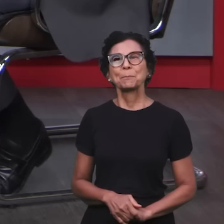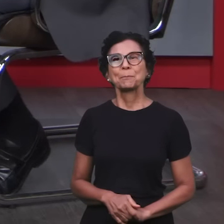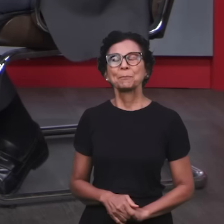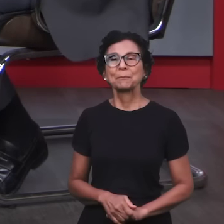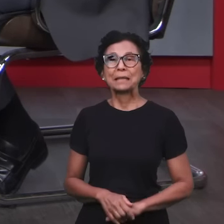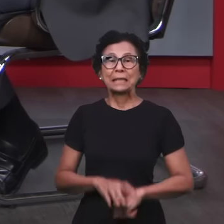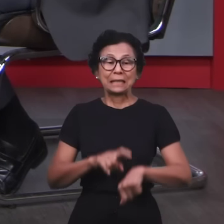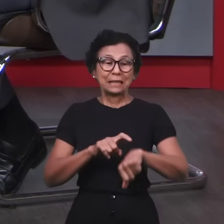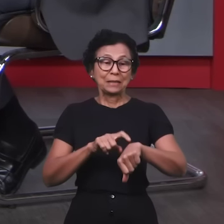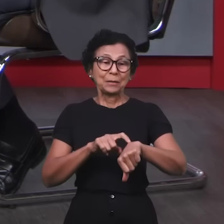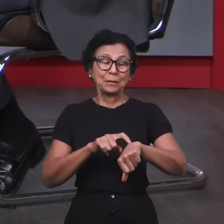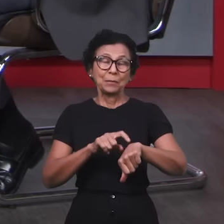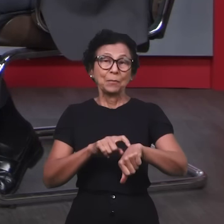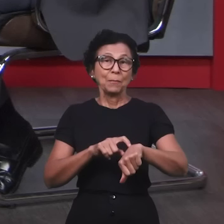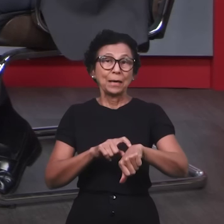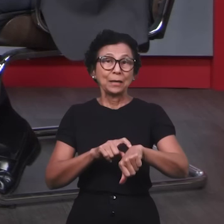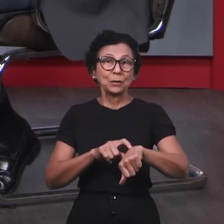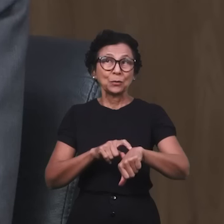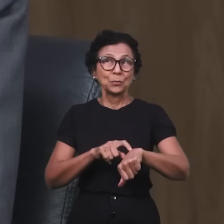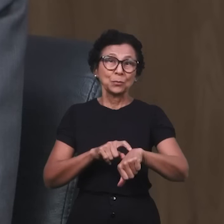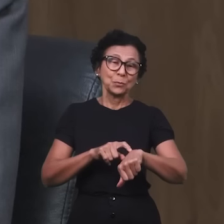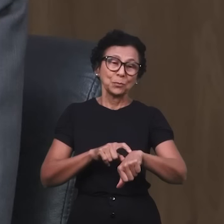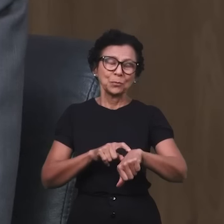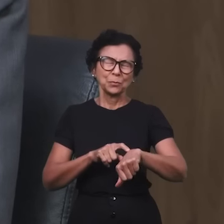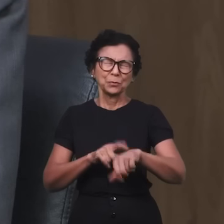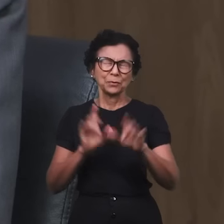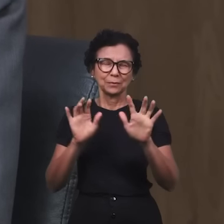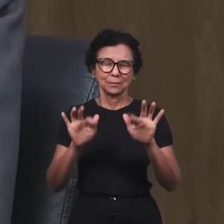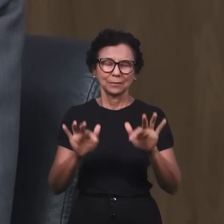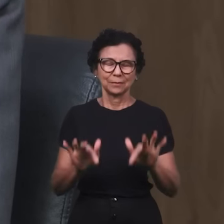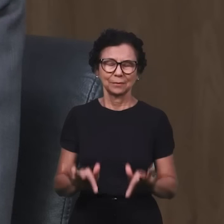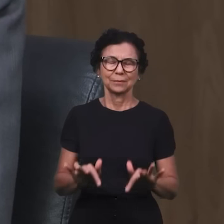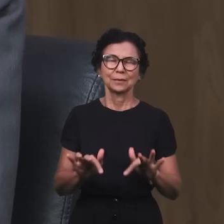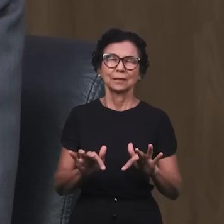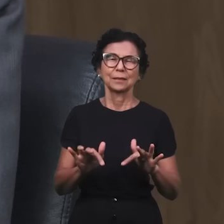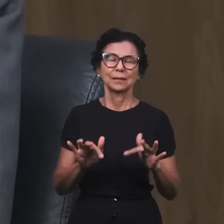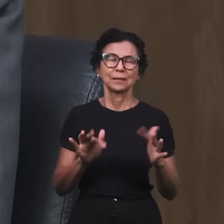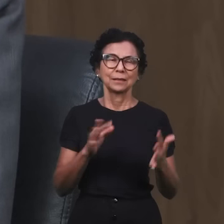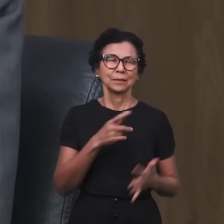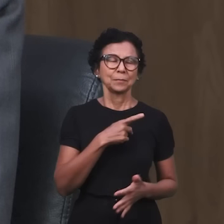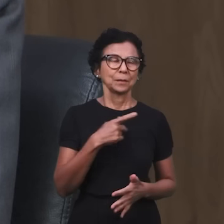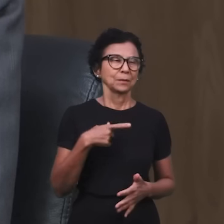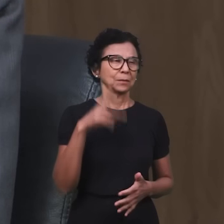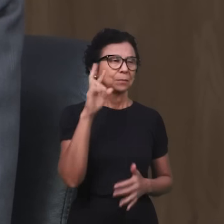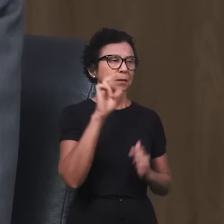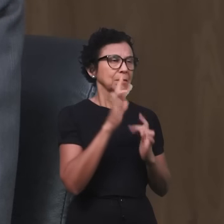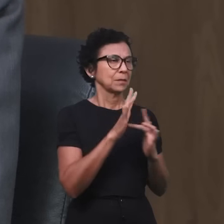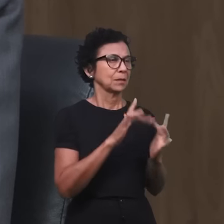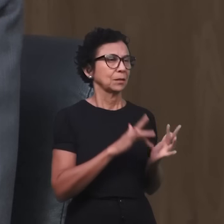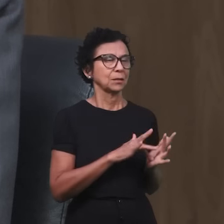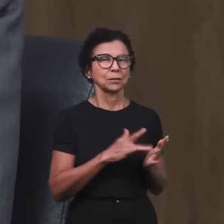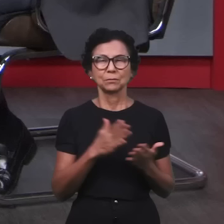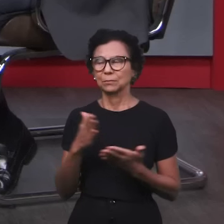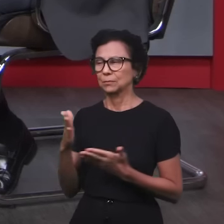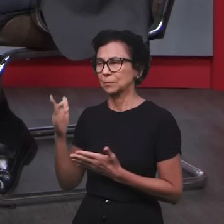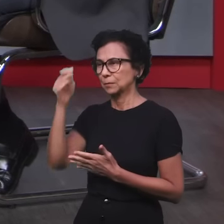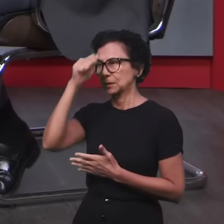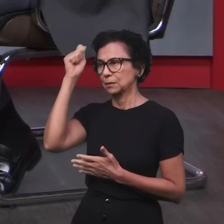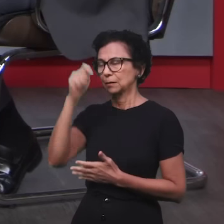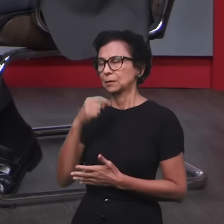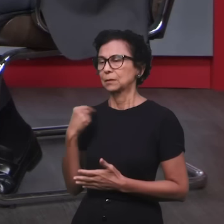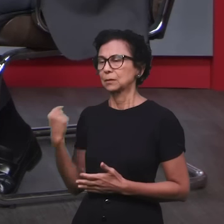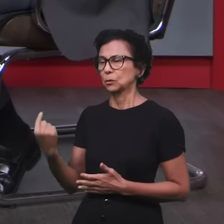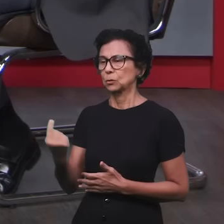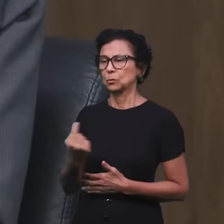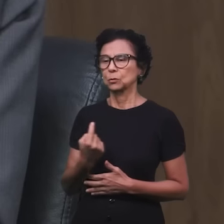momento, nós passamos até um pouquinho, nós estamos encerrando o pastor Alexandre, a paz do Senhor. Paz do Senhor, Amadeu, paz do Senhor a